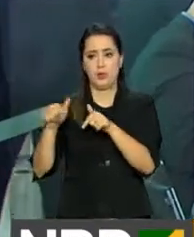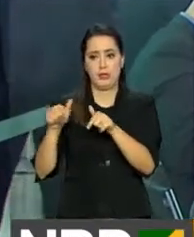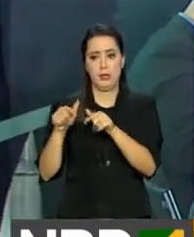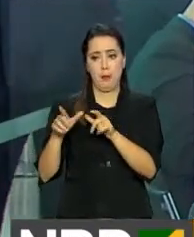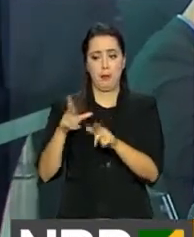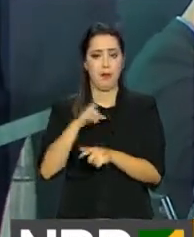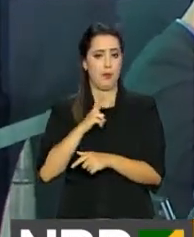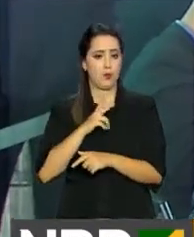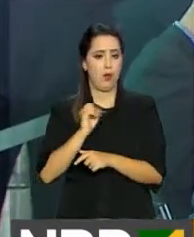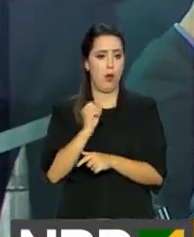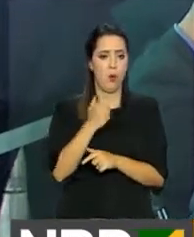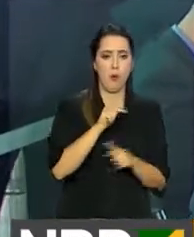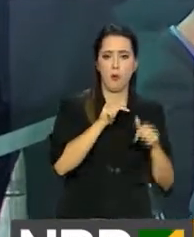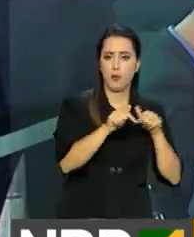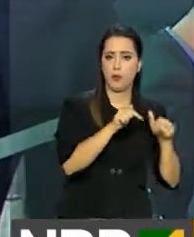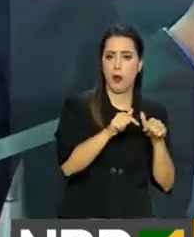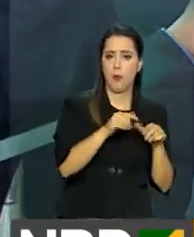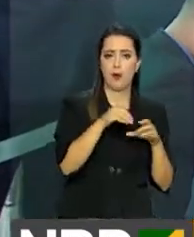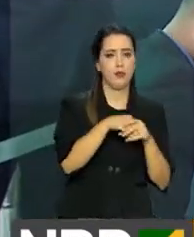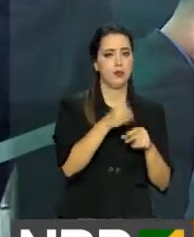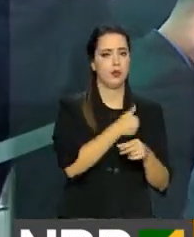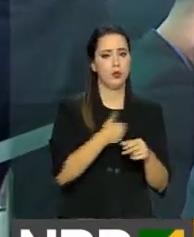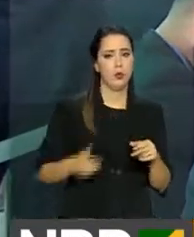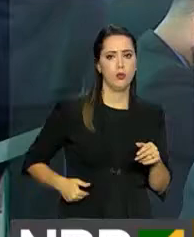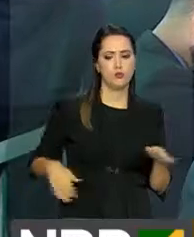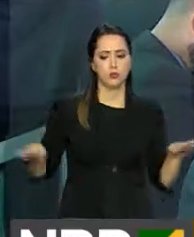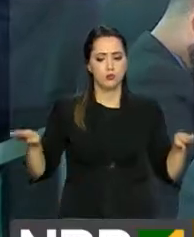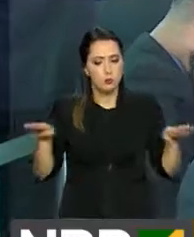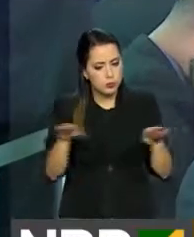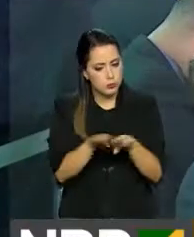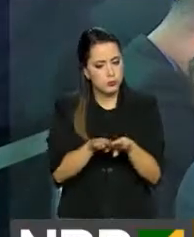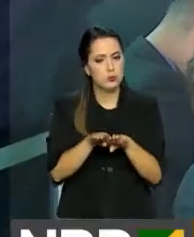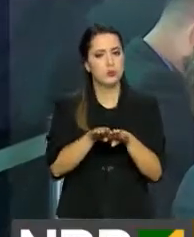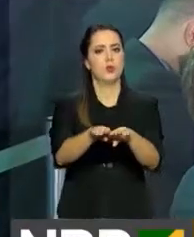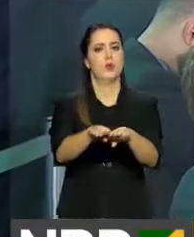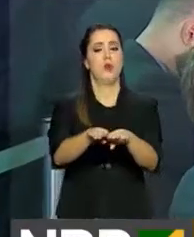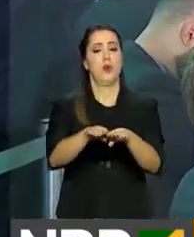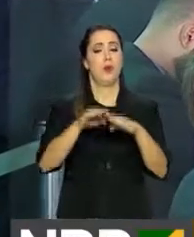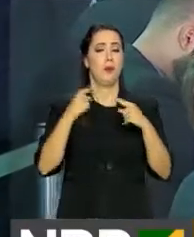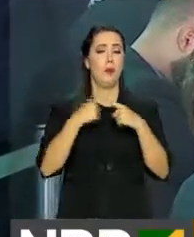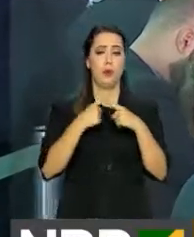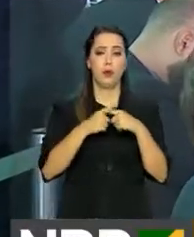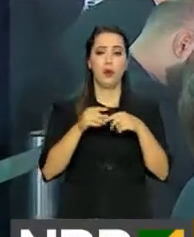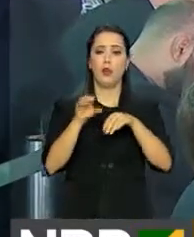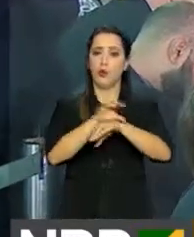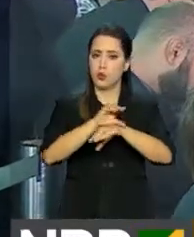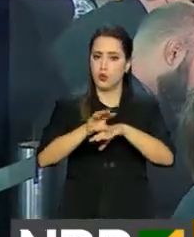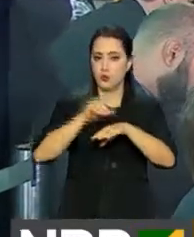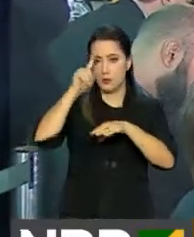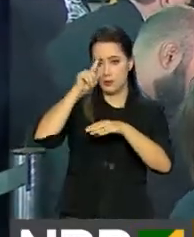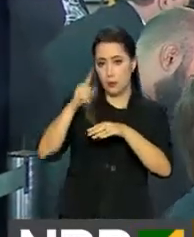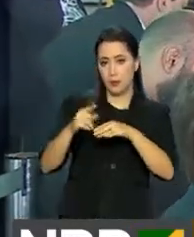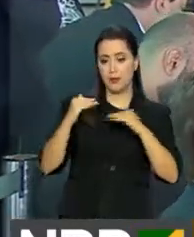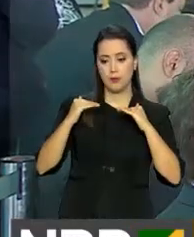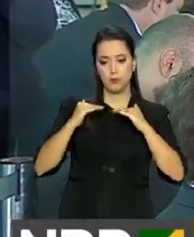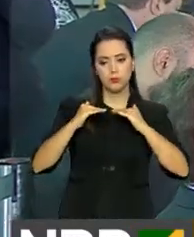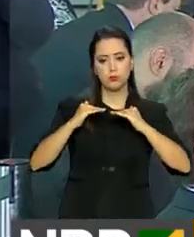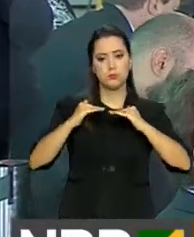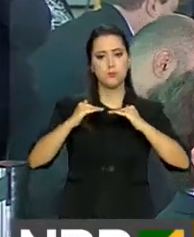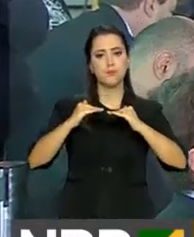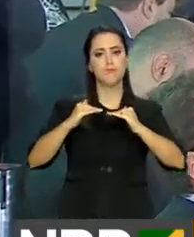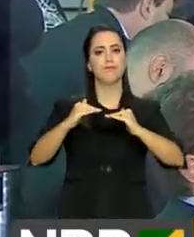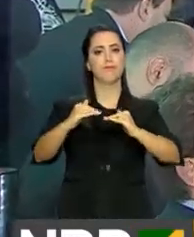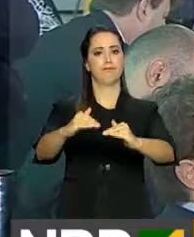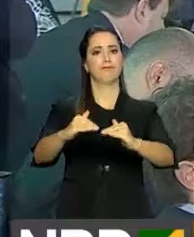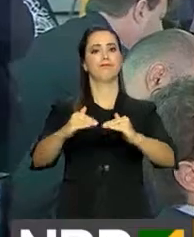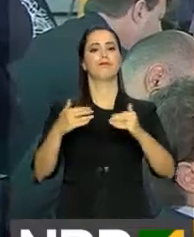trabalho público ancoradas pelo princípio constitucional da igualdade é um dos suportes da constituição